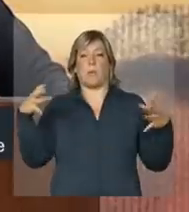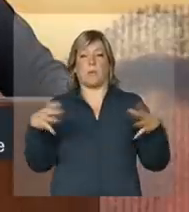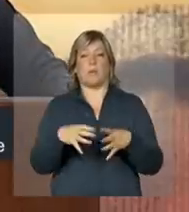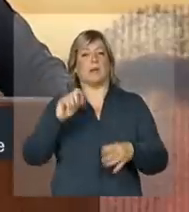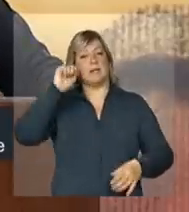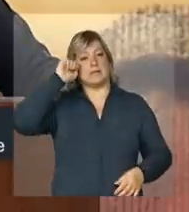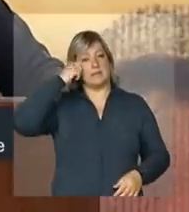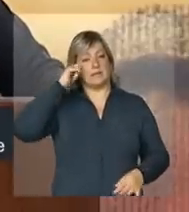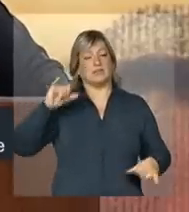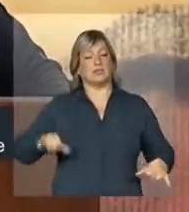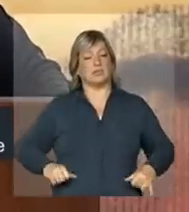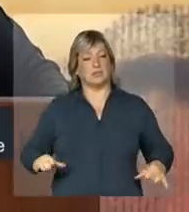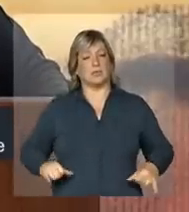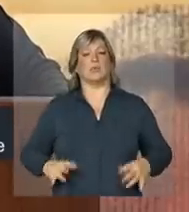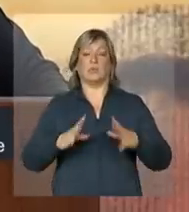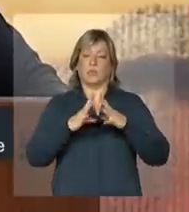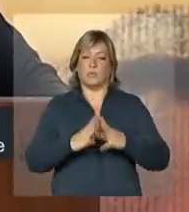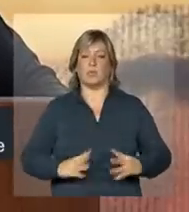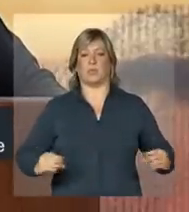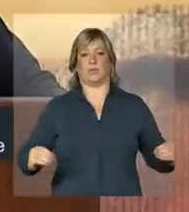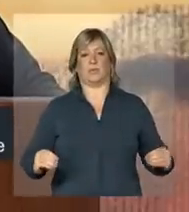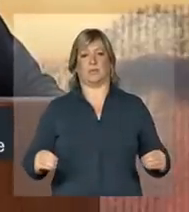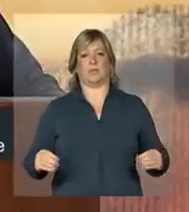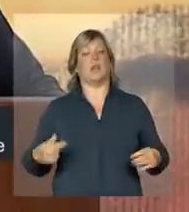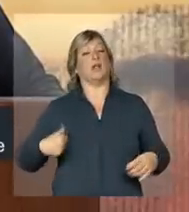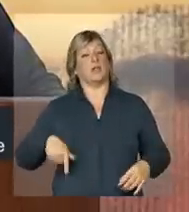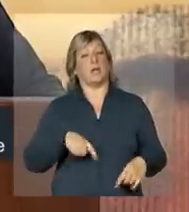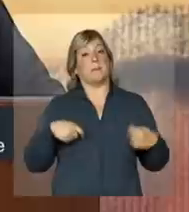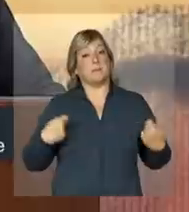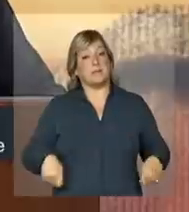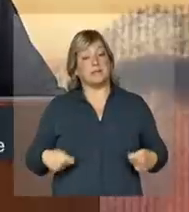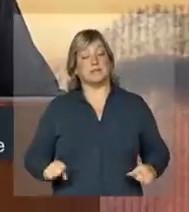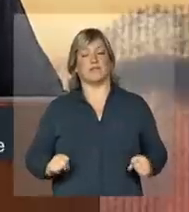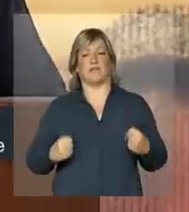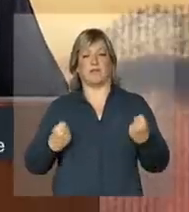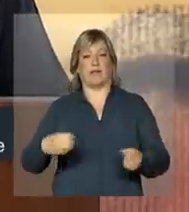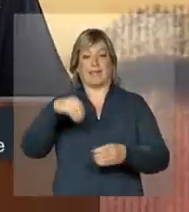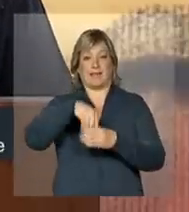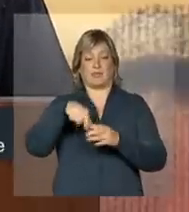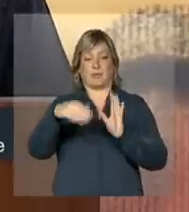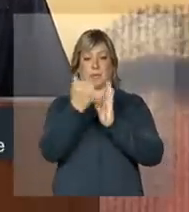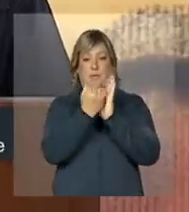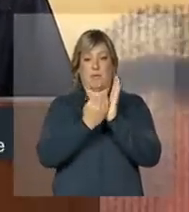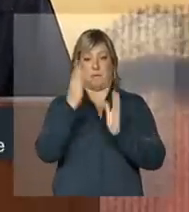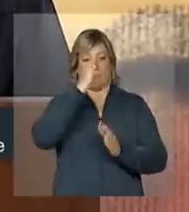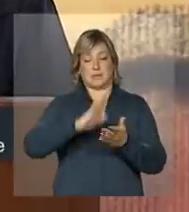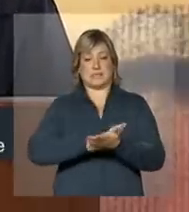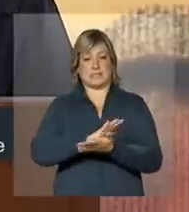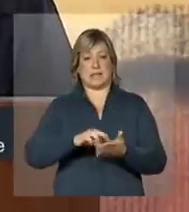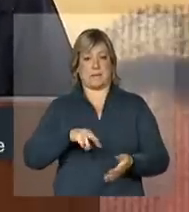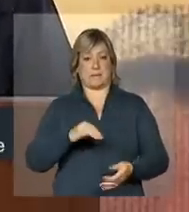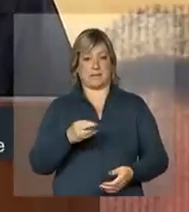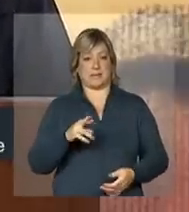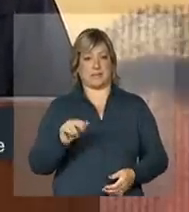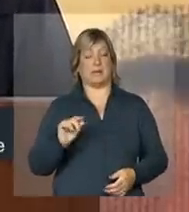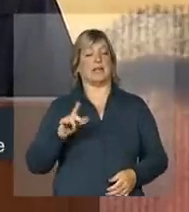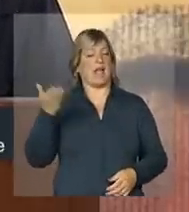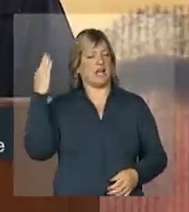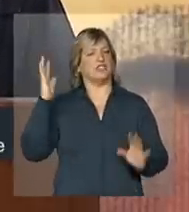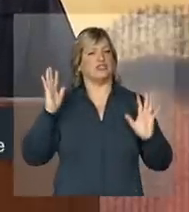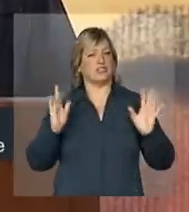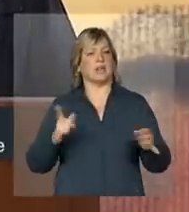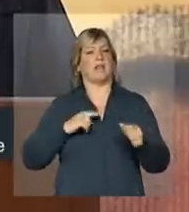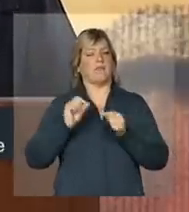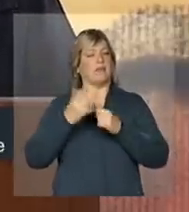negra nós temos feito um esforço muito grande dentro do Brasil sem miséria mas isso já vinha sendo feito as ações do